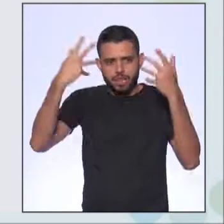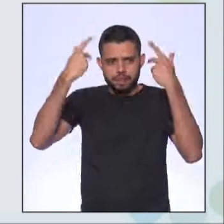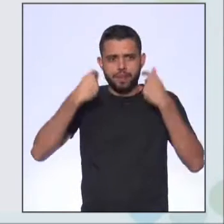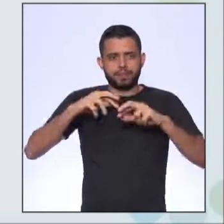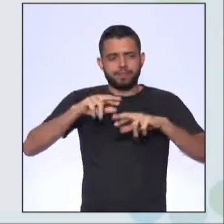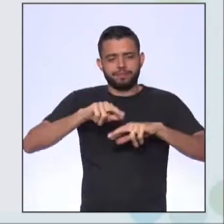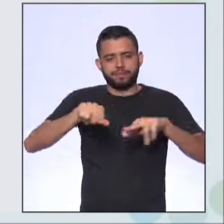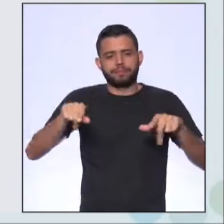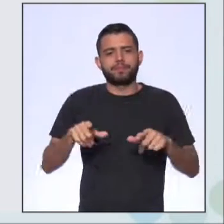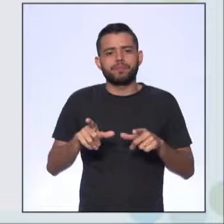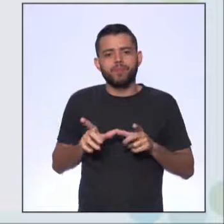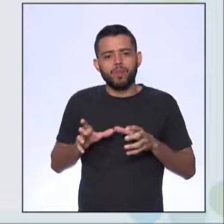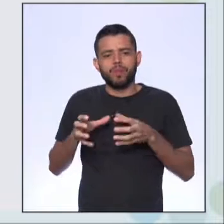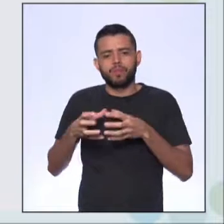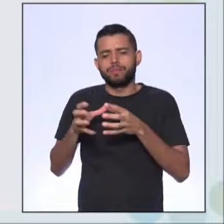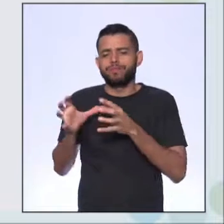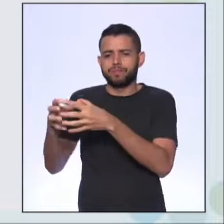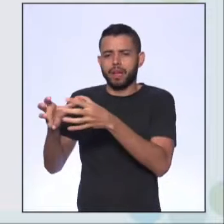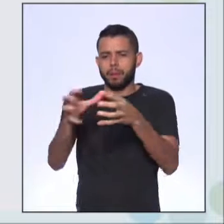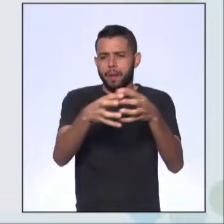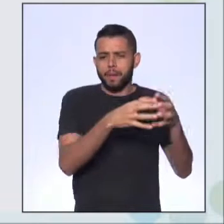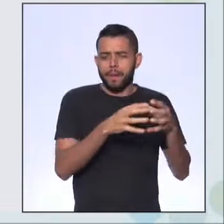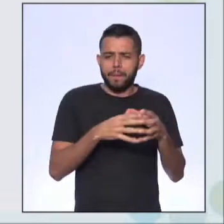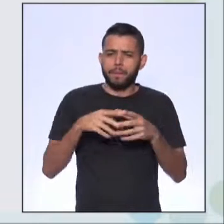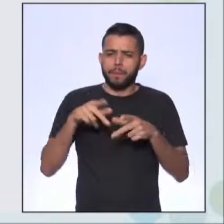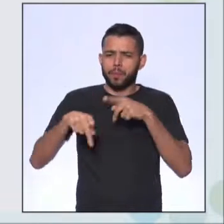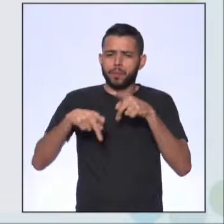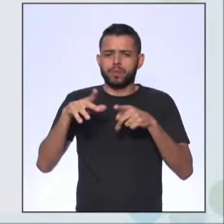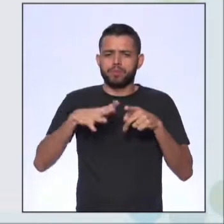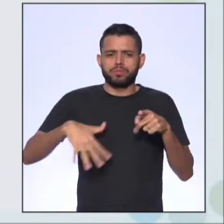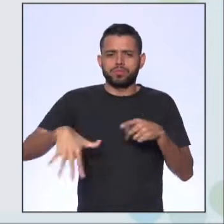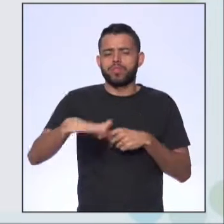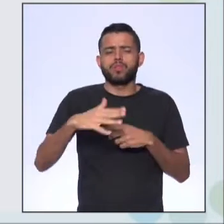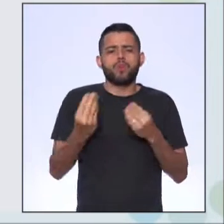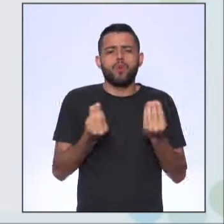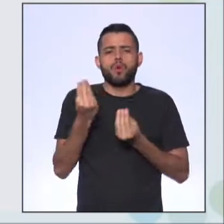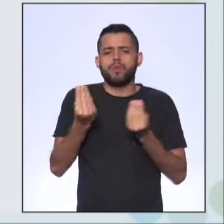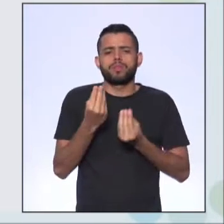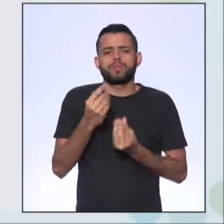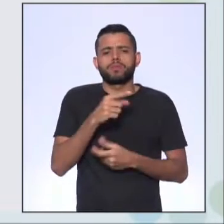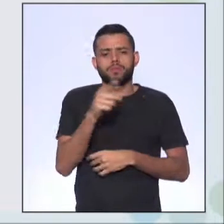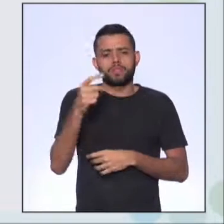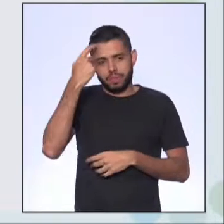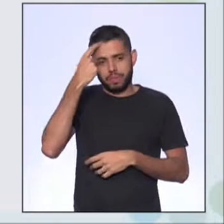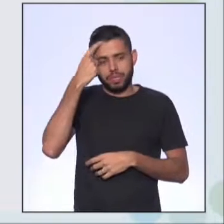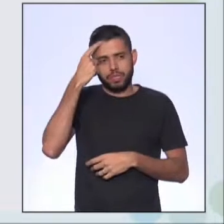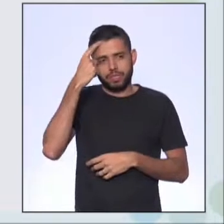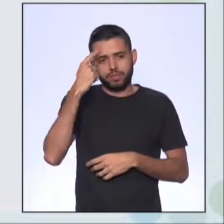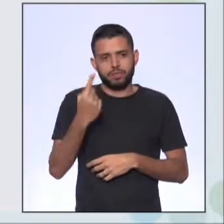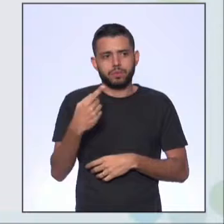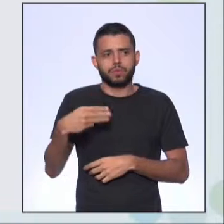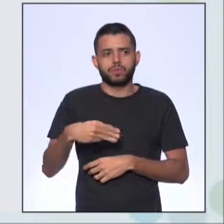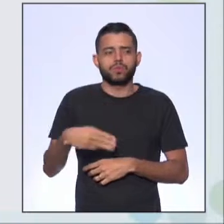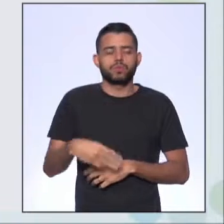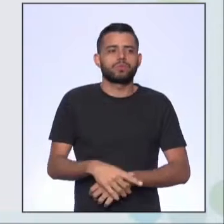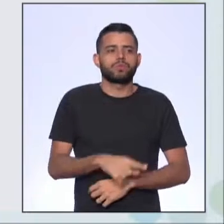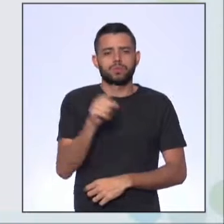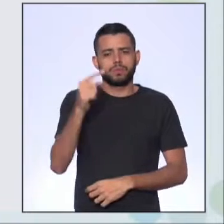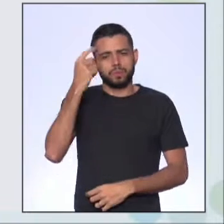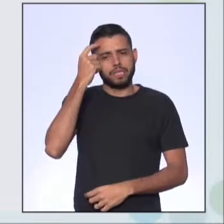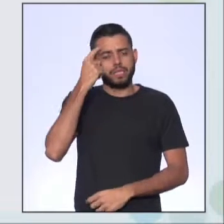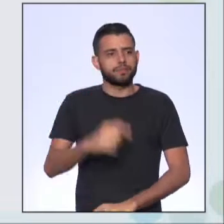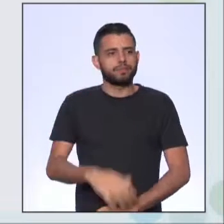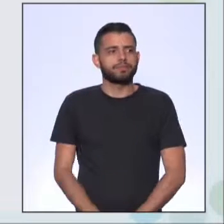várias comunidades e uma população. Tá? Eu gostaria que vocês pensassem um pouquinho, ok? Um minutinho para vocês pensarem.